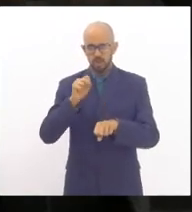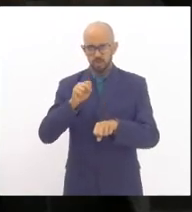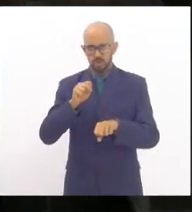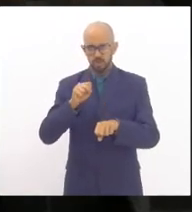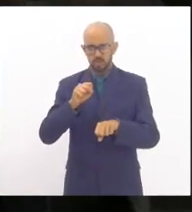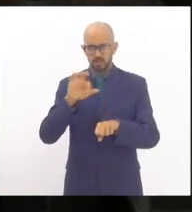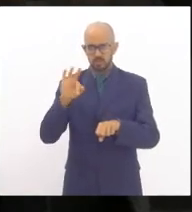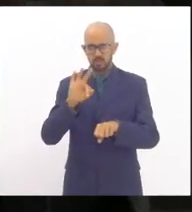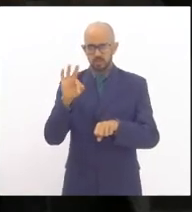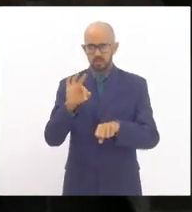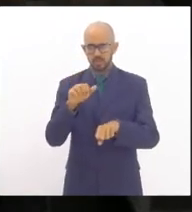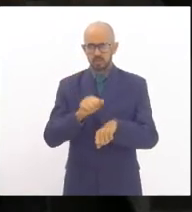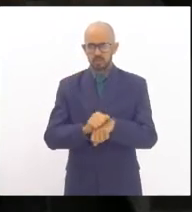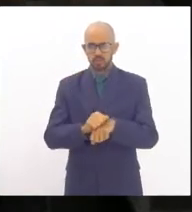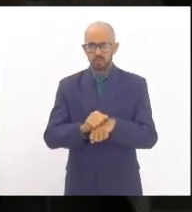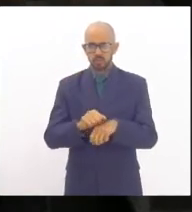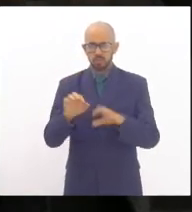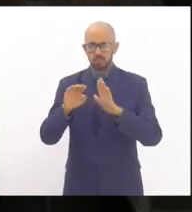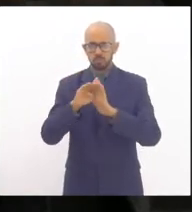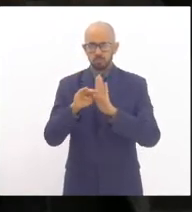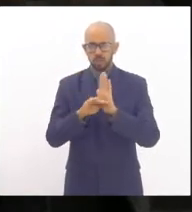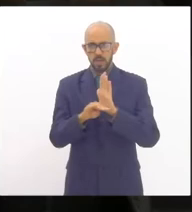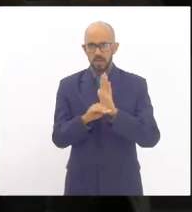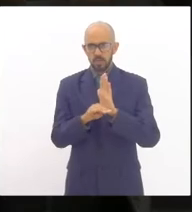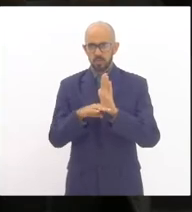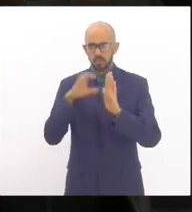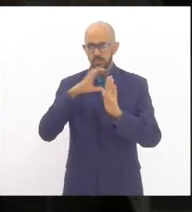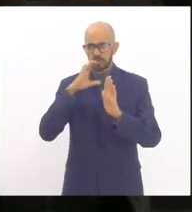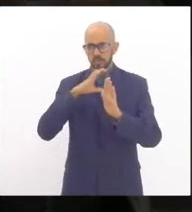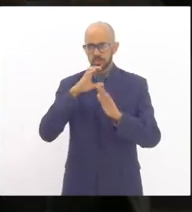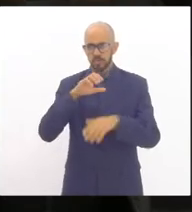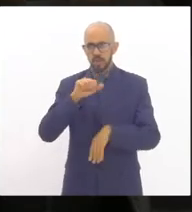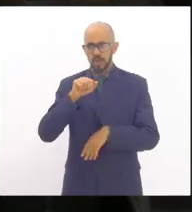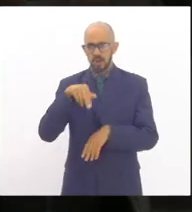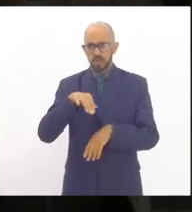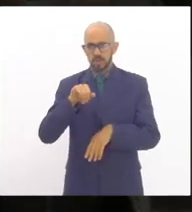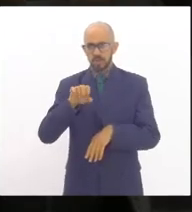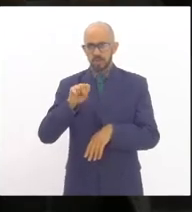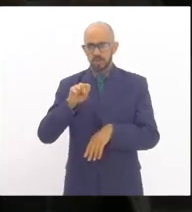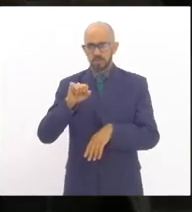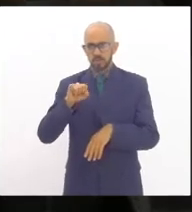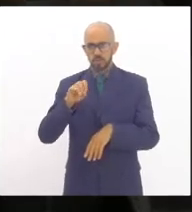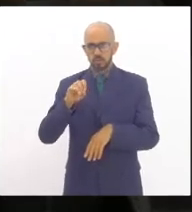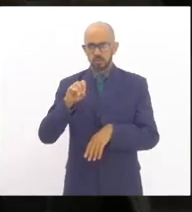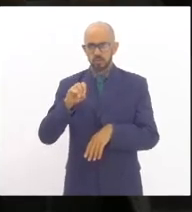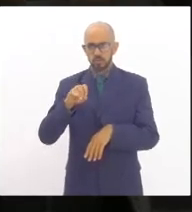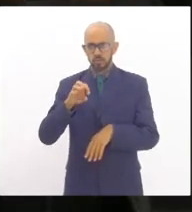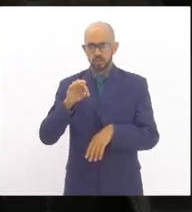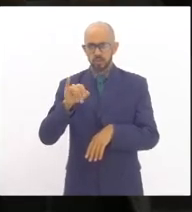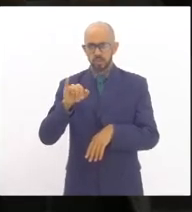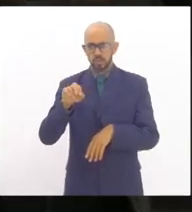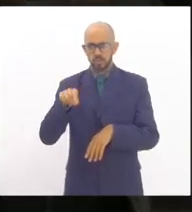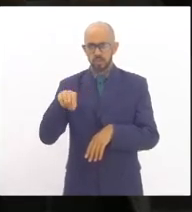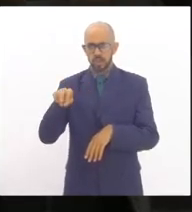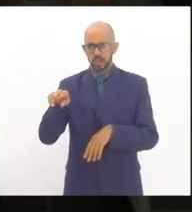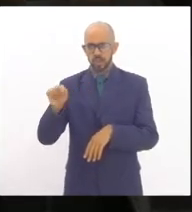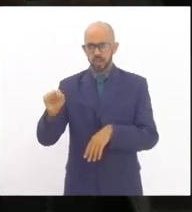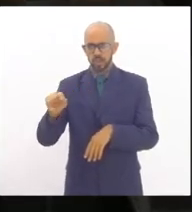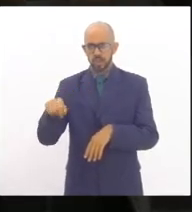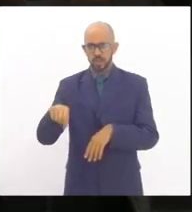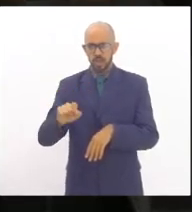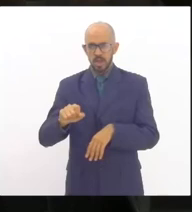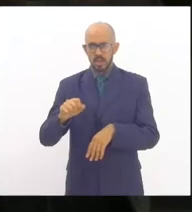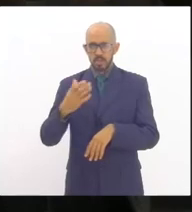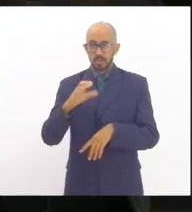exemplar do plano emergencial Anísio Teixeira para reconstrução Nacional através da